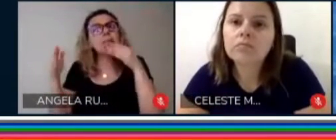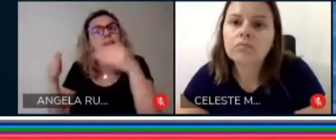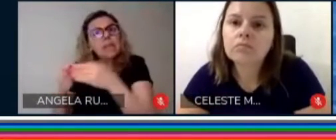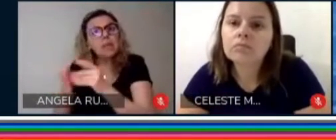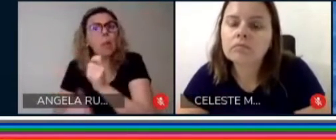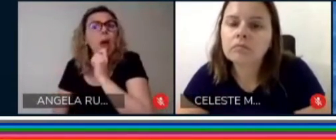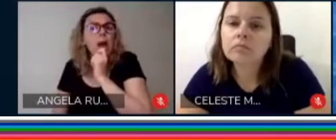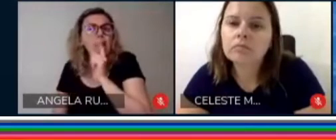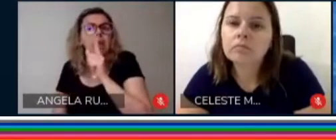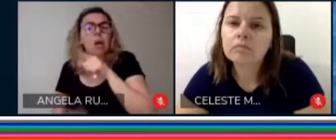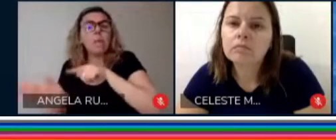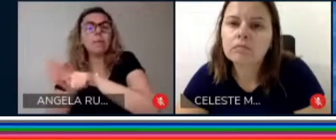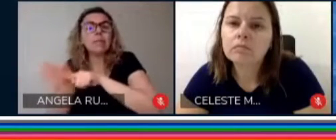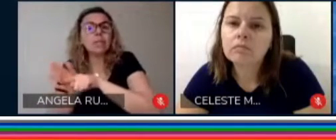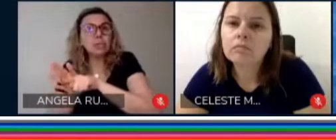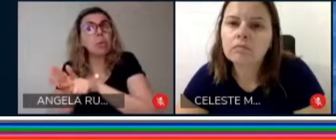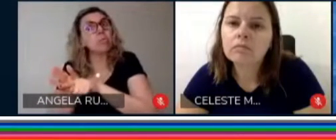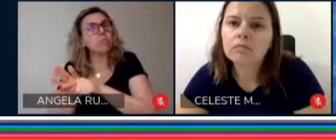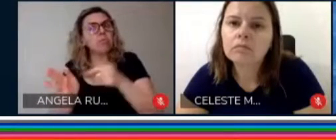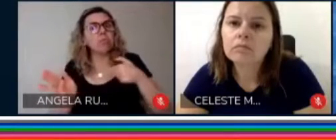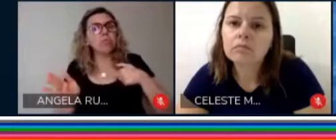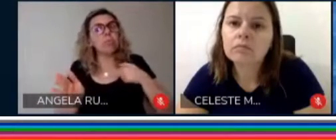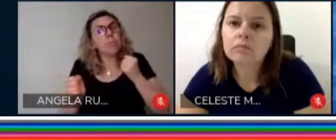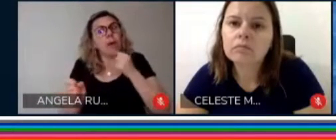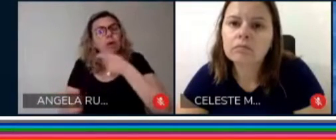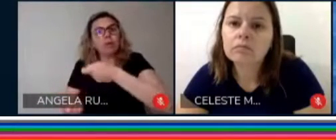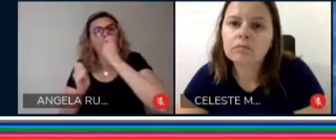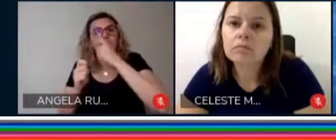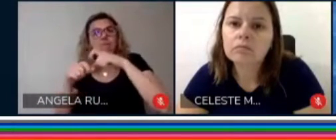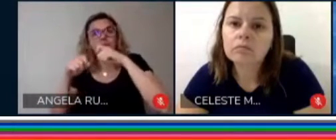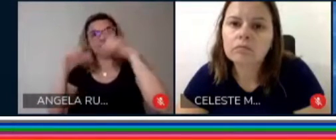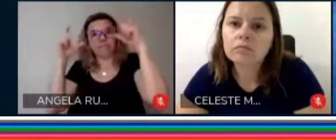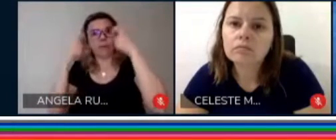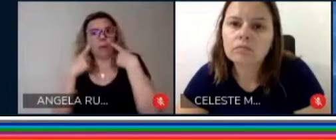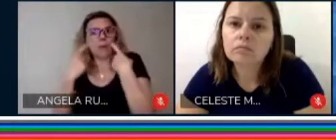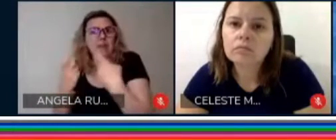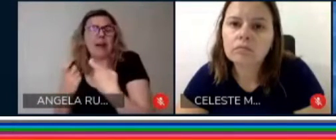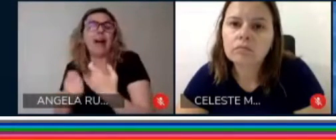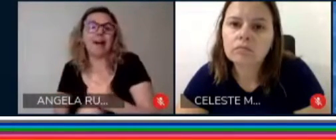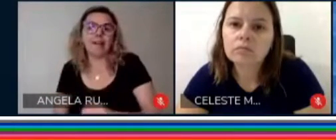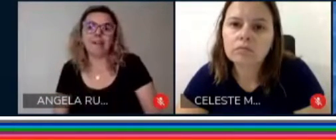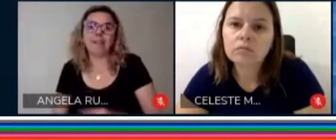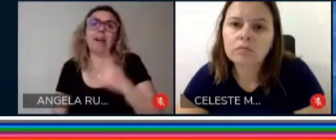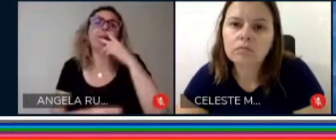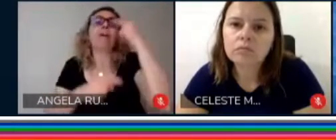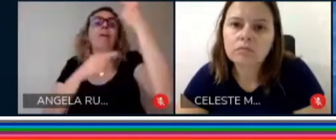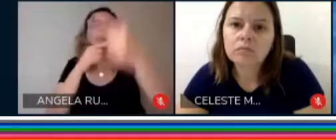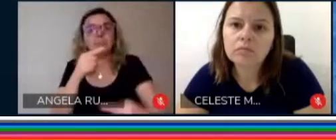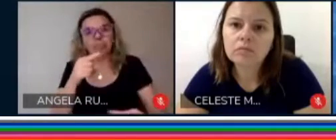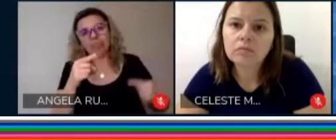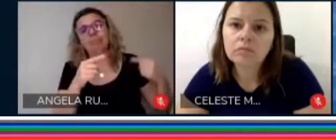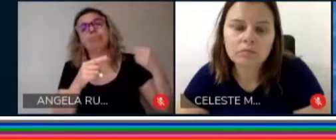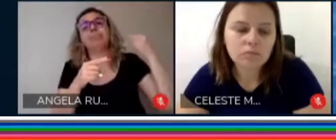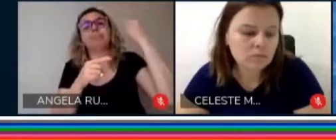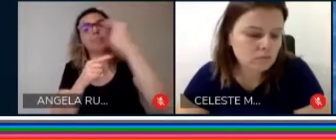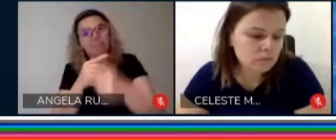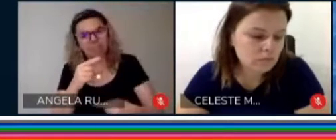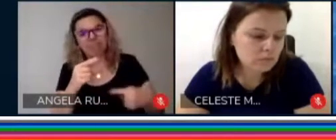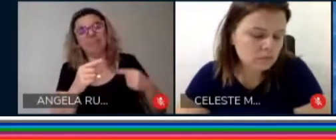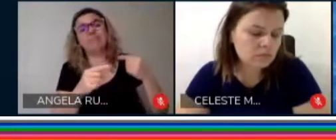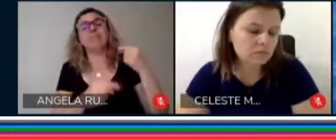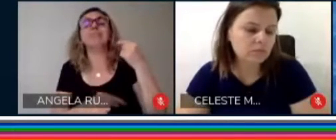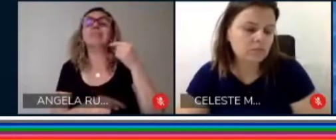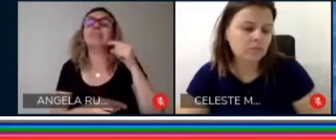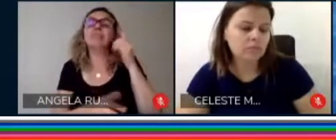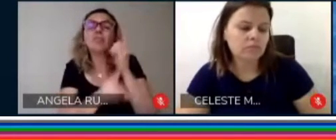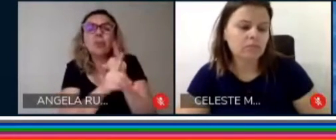uma parte a ser estudada na tua área e daí te desperta curiosidade. E daí começa aquele ciclo de novo, né, de identificar, isso aqui